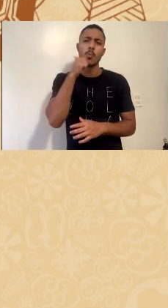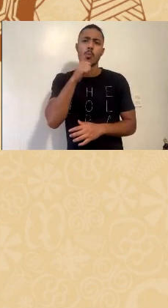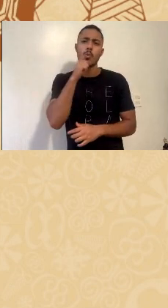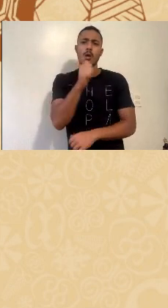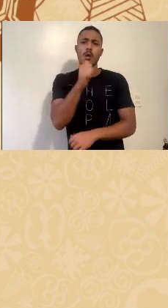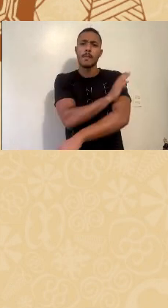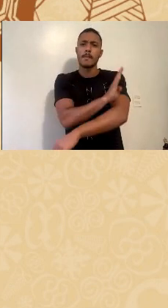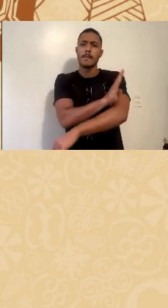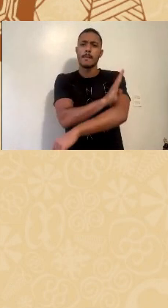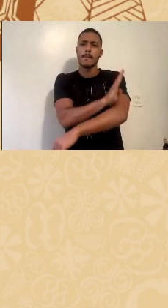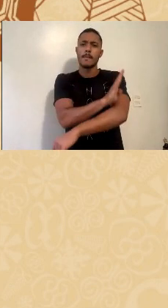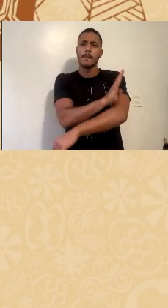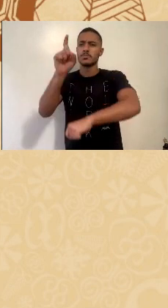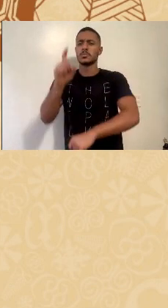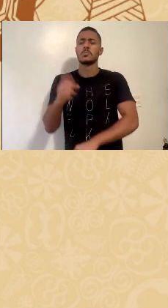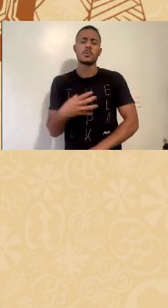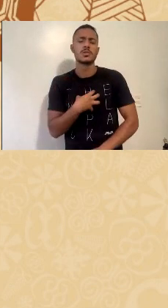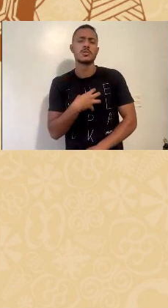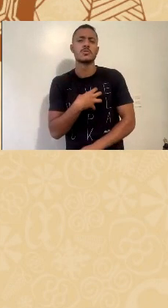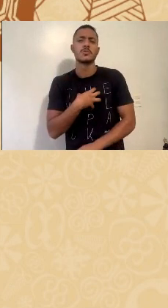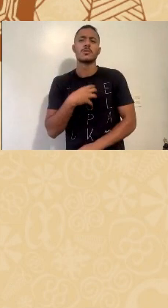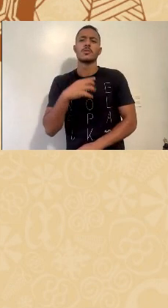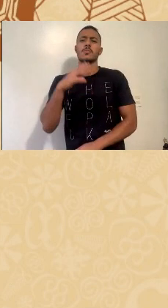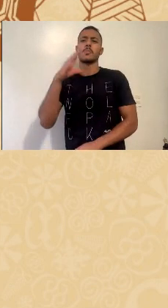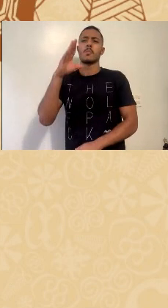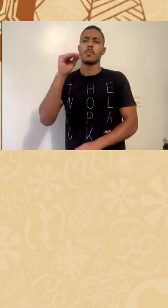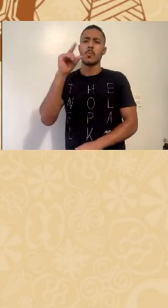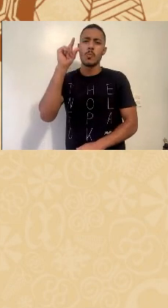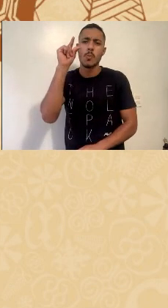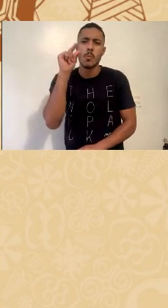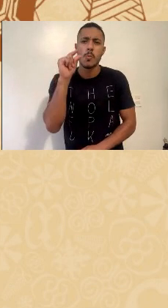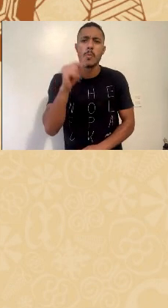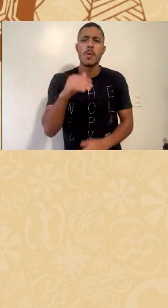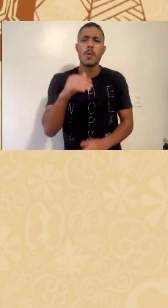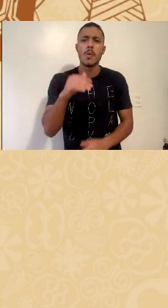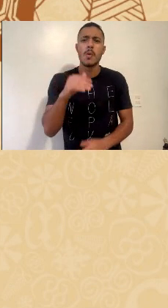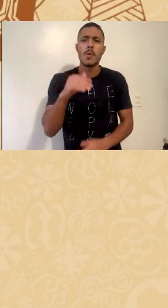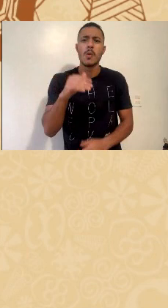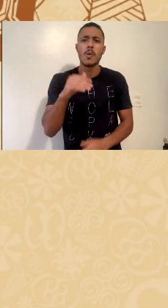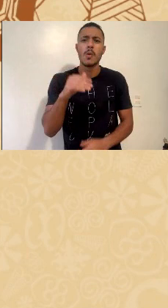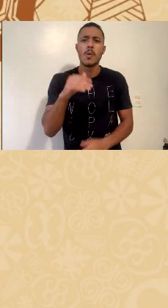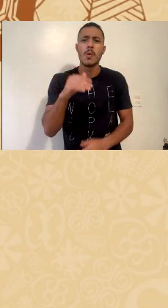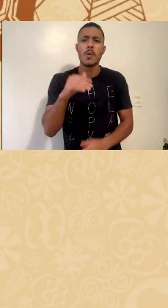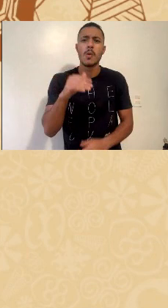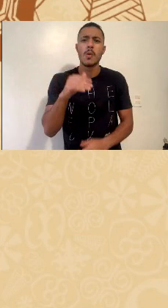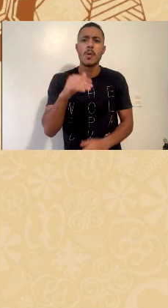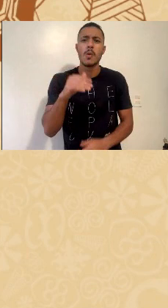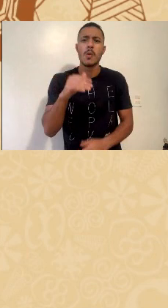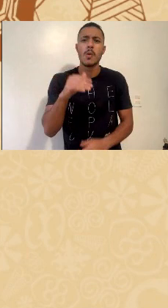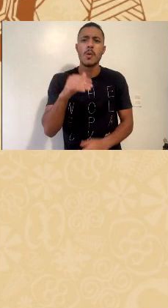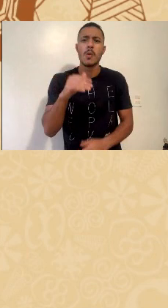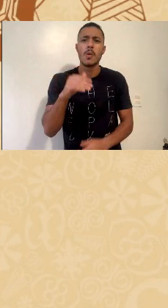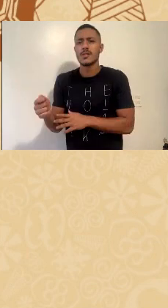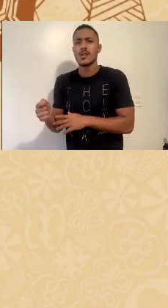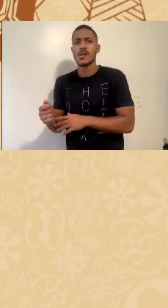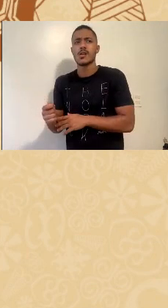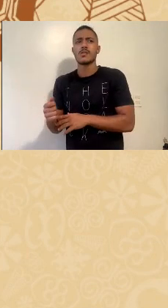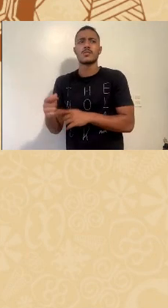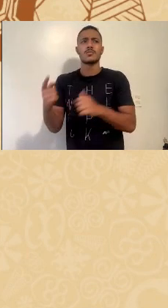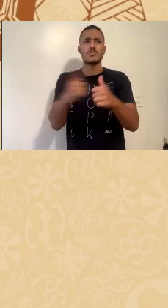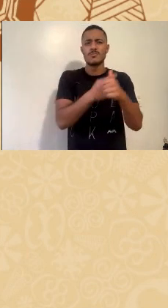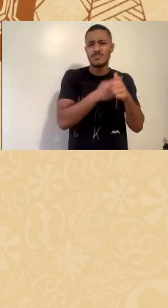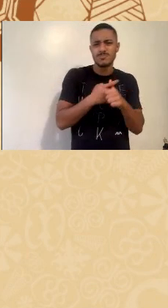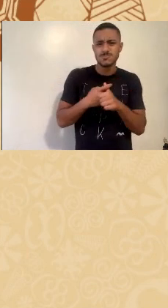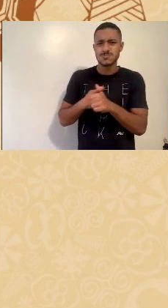sempre sinto que faço muito pouco para toda dívida enorme que nós temos e para toda injustiça que